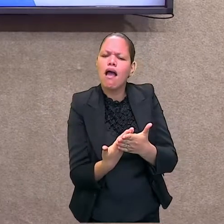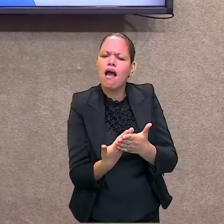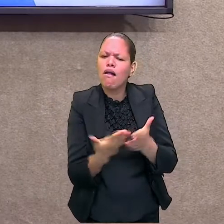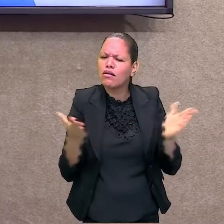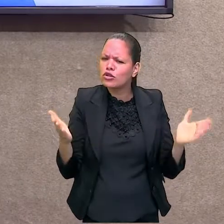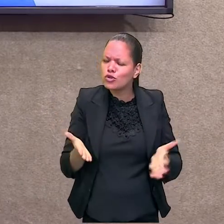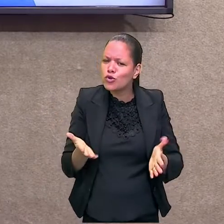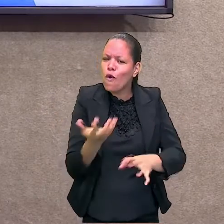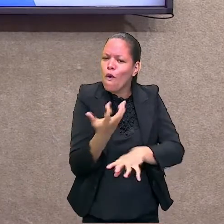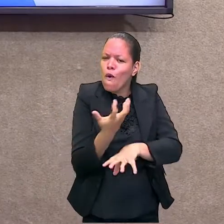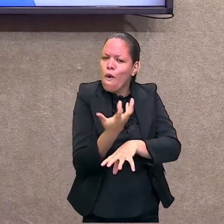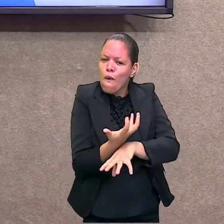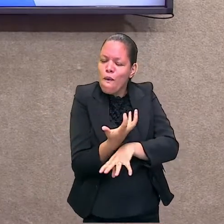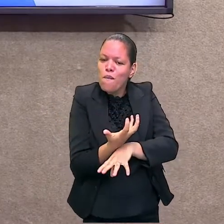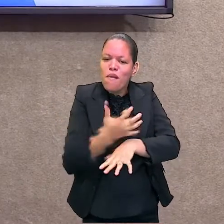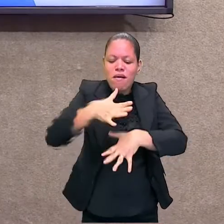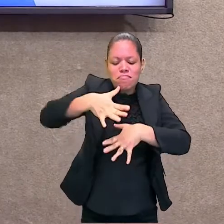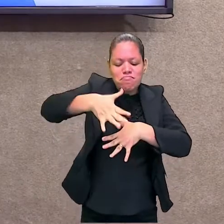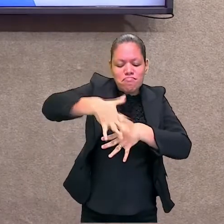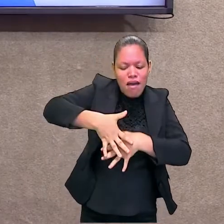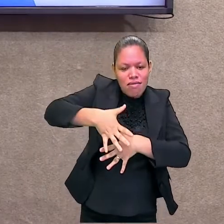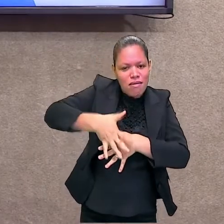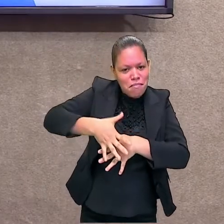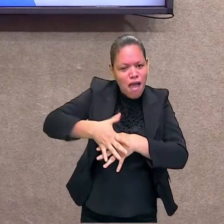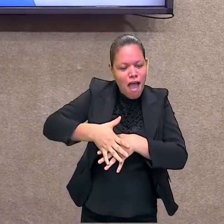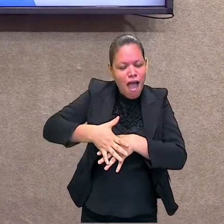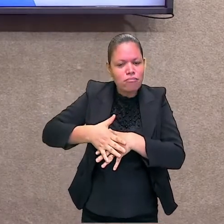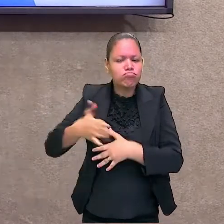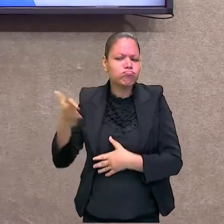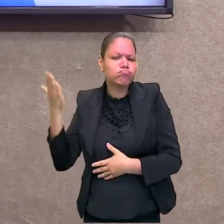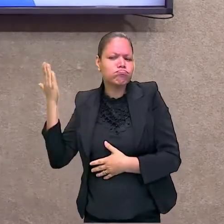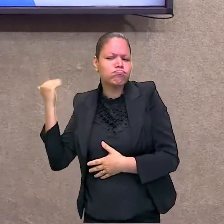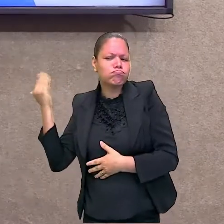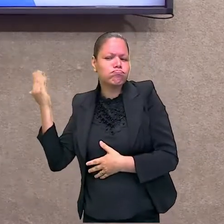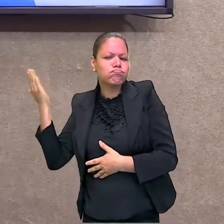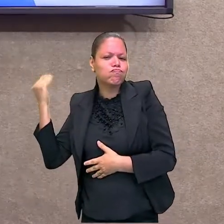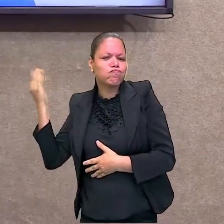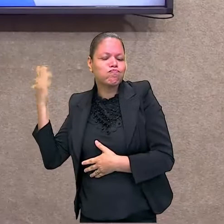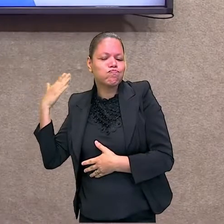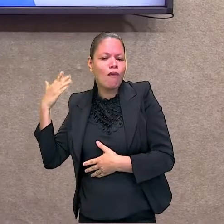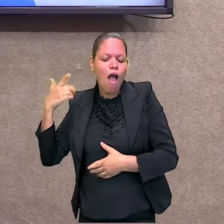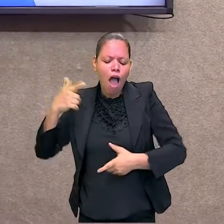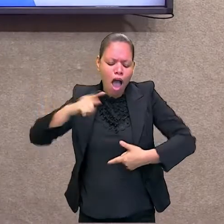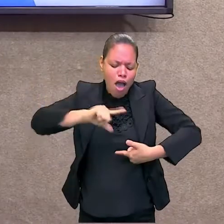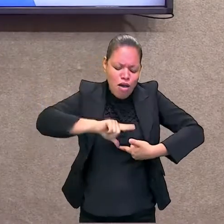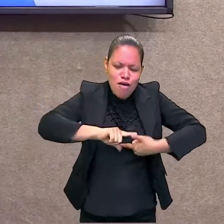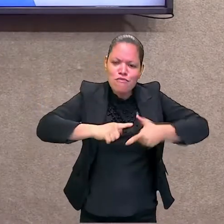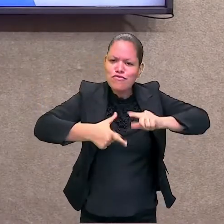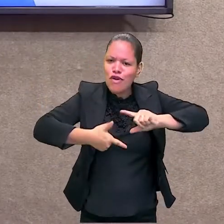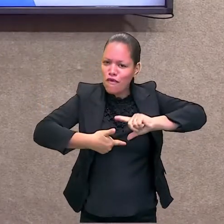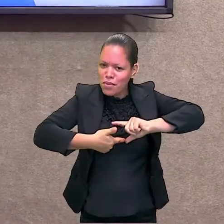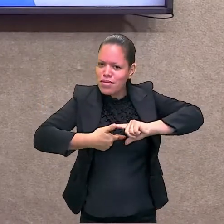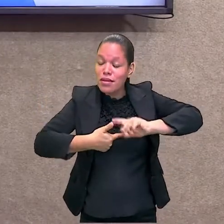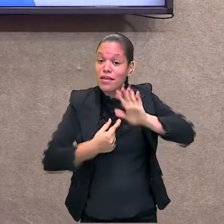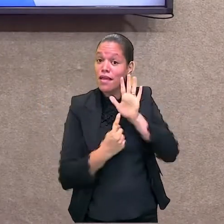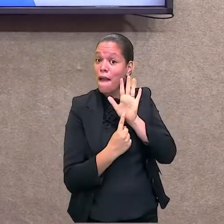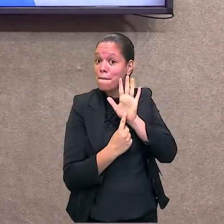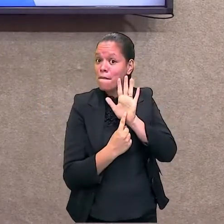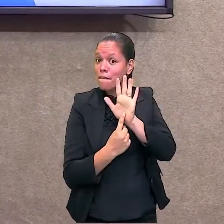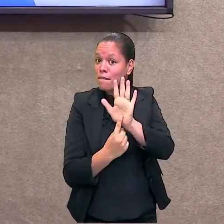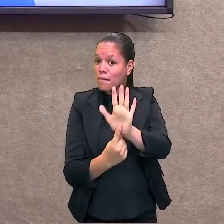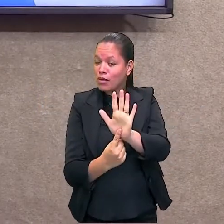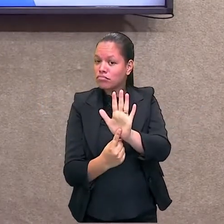matemática, iremos voltar um pouquinho lá na geometria, falando sobre os tipos de retas. Nas primeiras aulas que falamos sobre